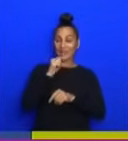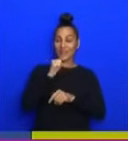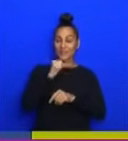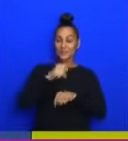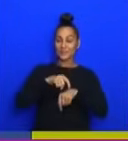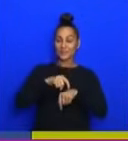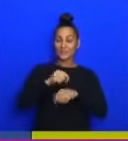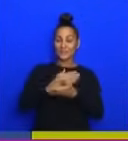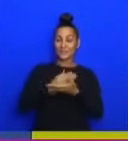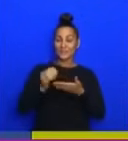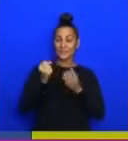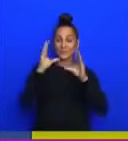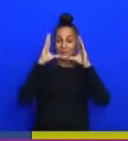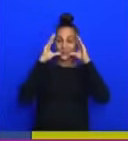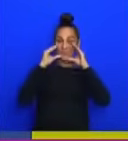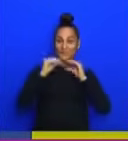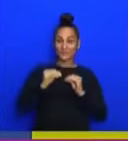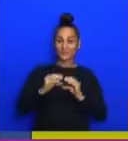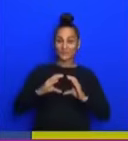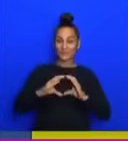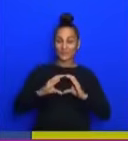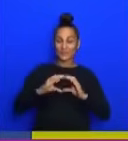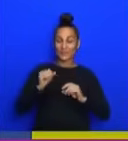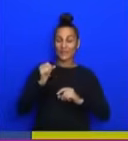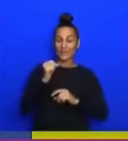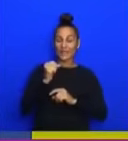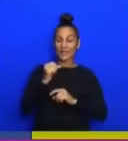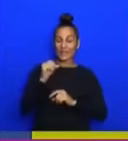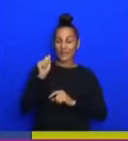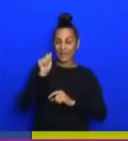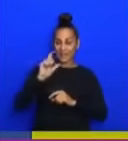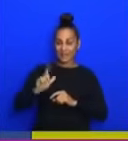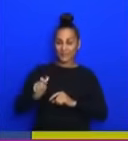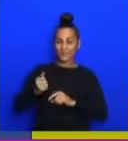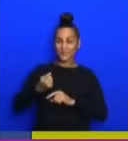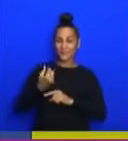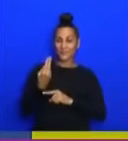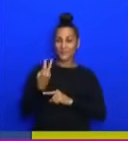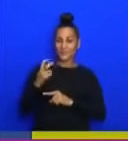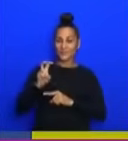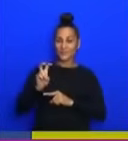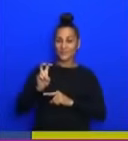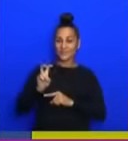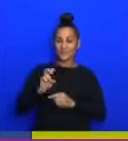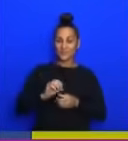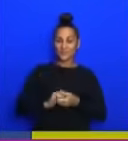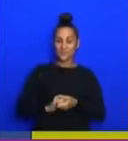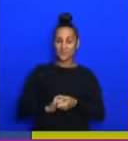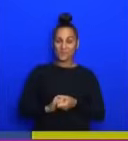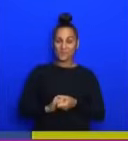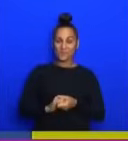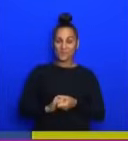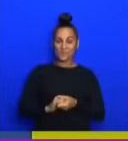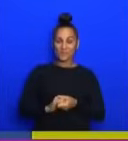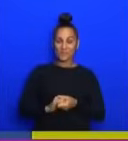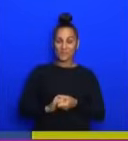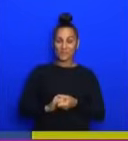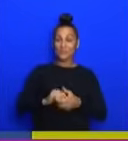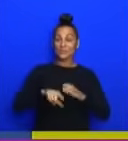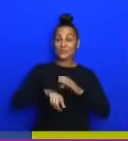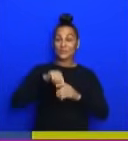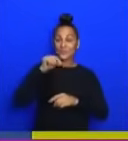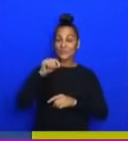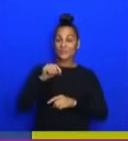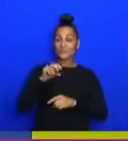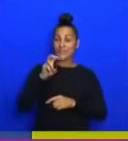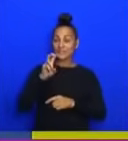a partir das 8 da noite. Bola azul, número 25. Azul, 25.